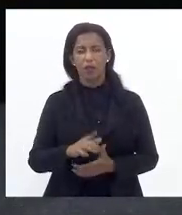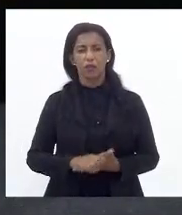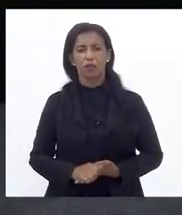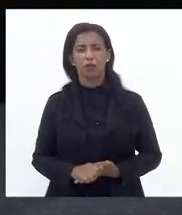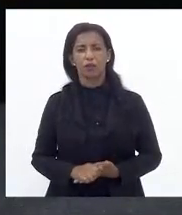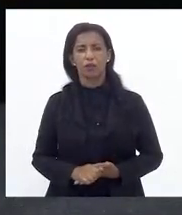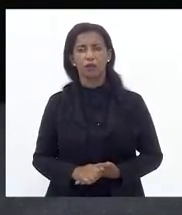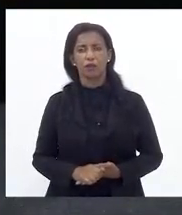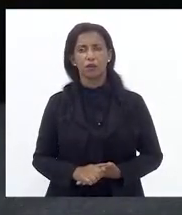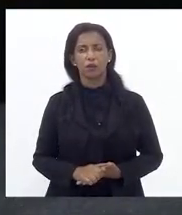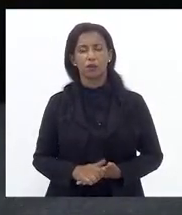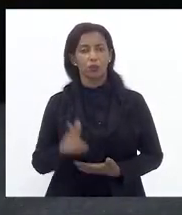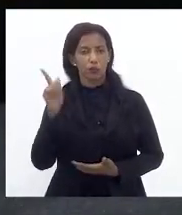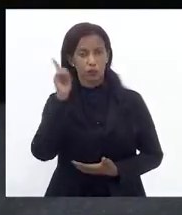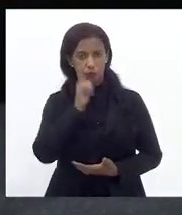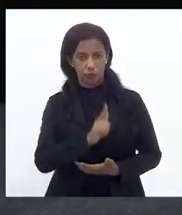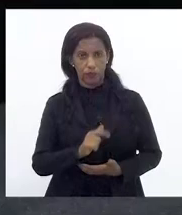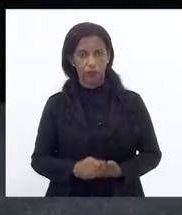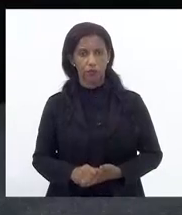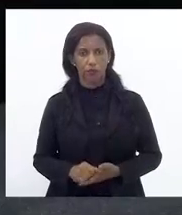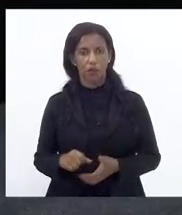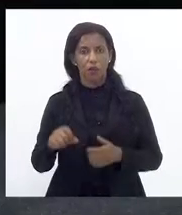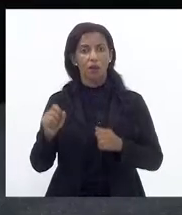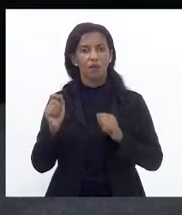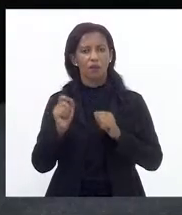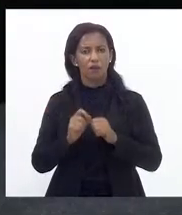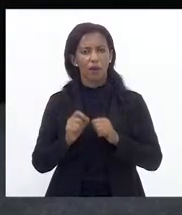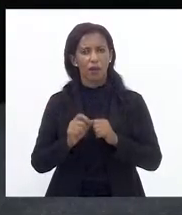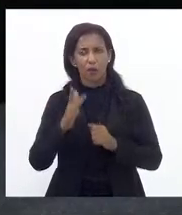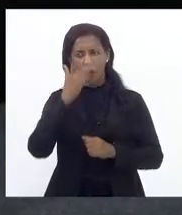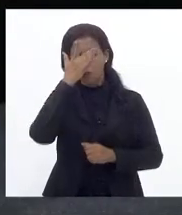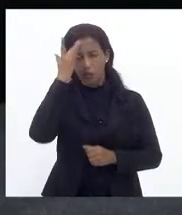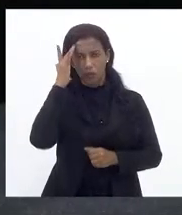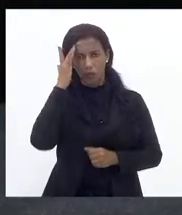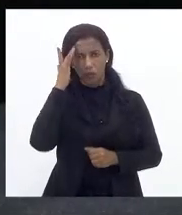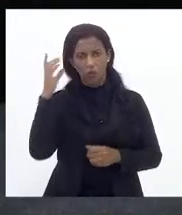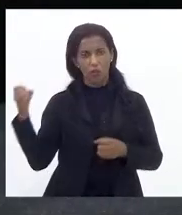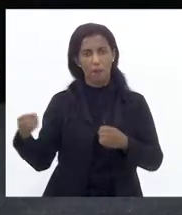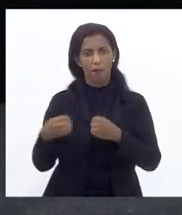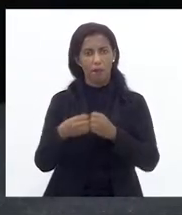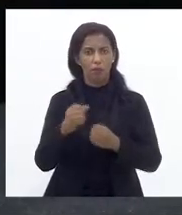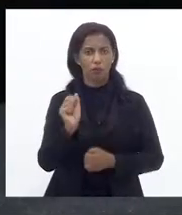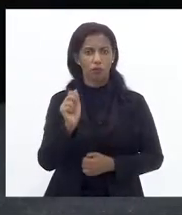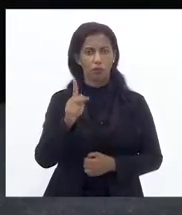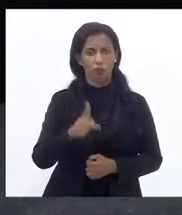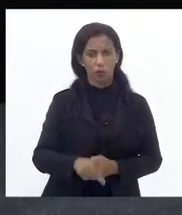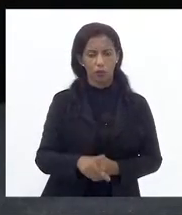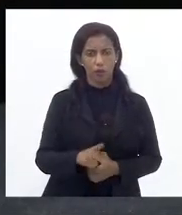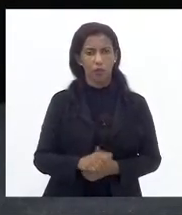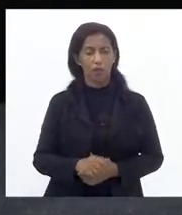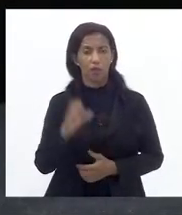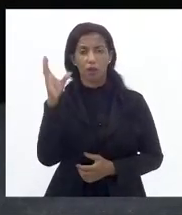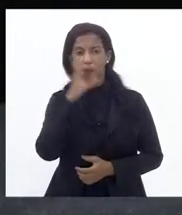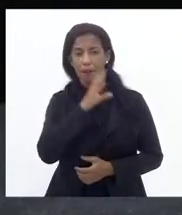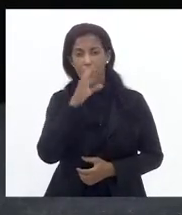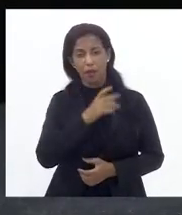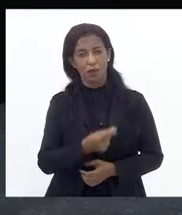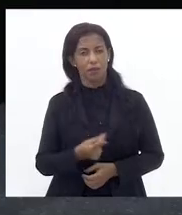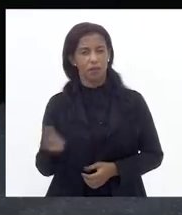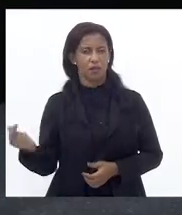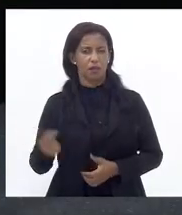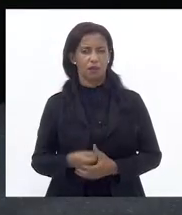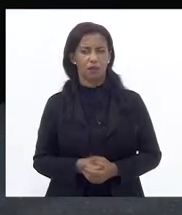seu presidente adquiridos para com que aqueles que estão próximo aposentadoria se aprecem a